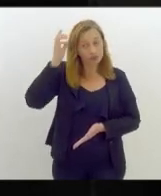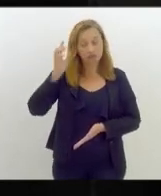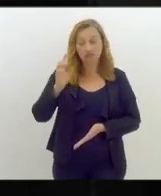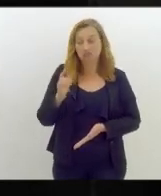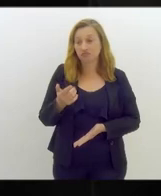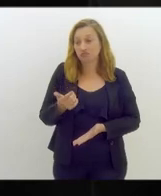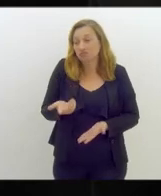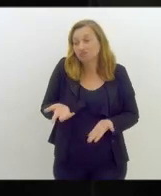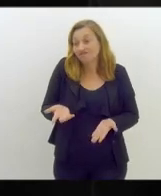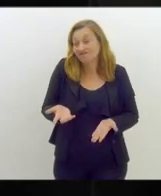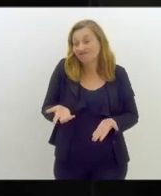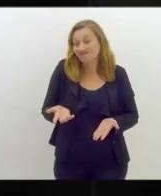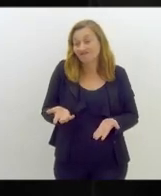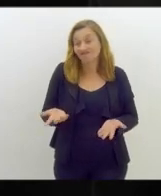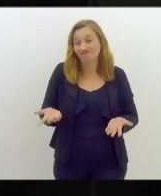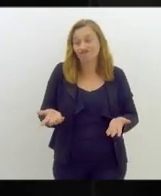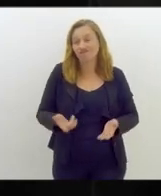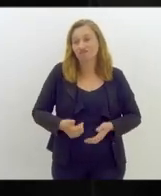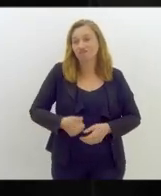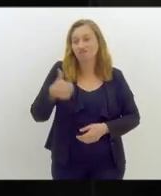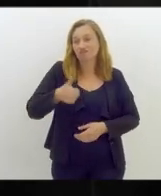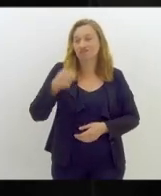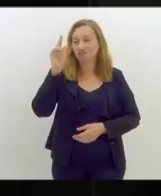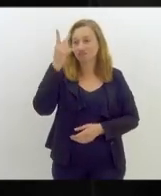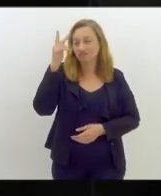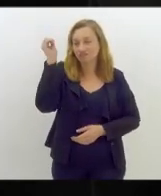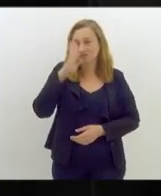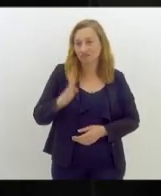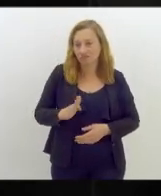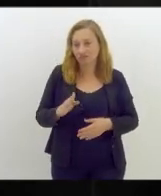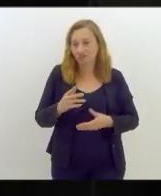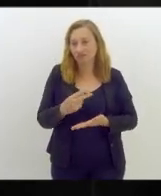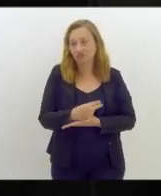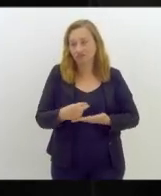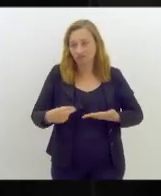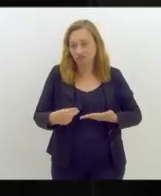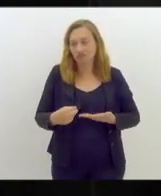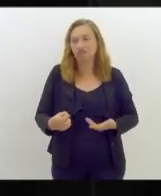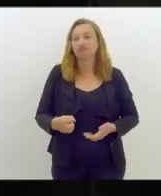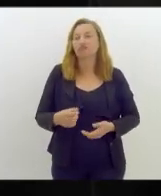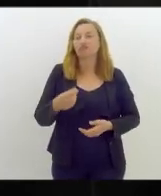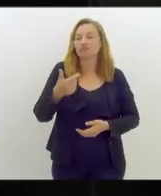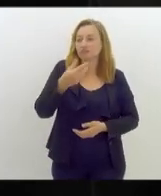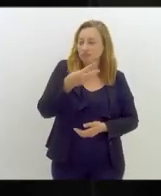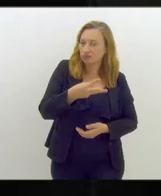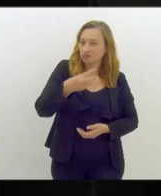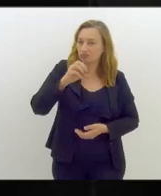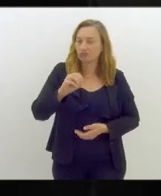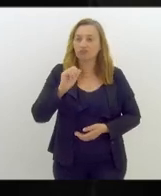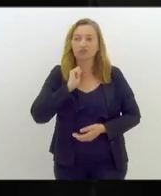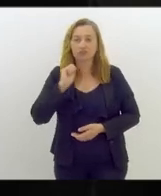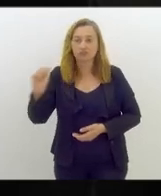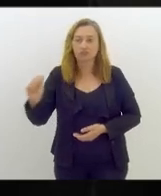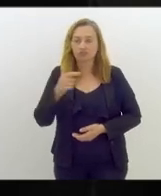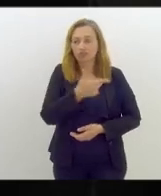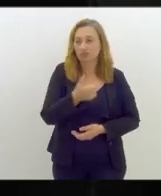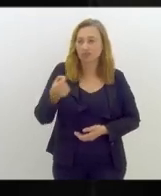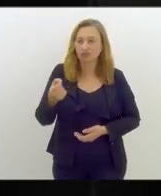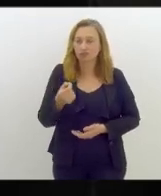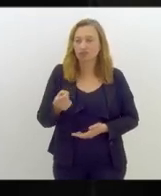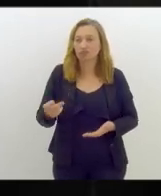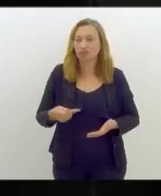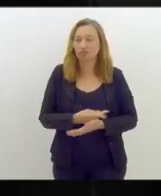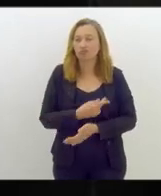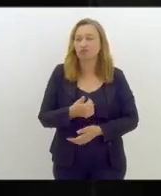cassação, primeira vez na história do Brasil. E aí, no dia 30 de abril de 2020, acontece a cassação e, no